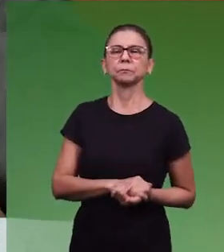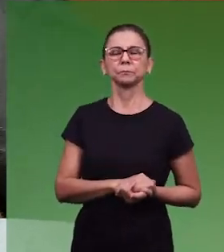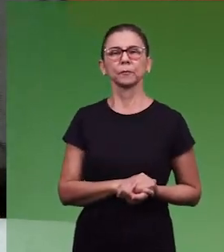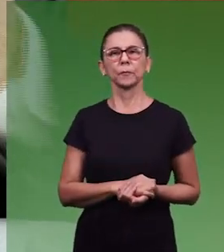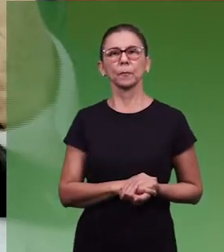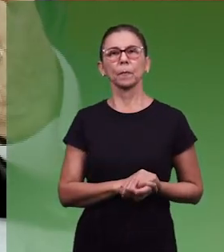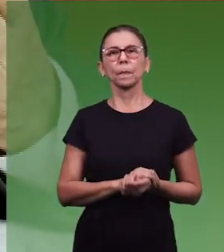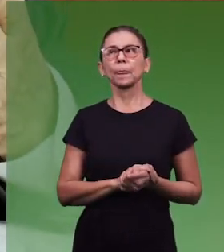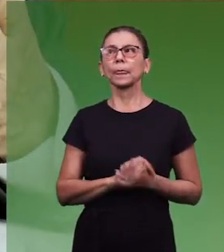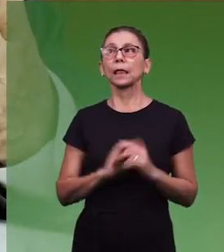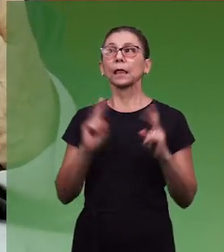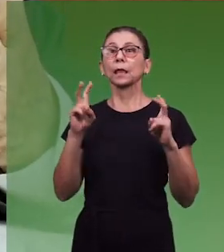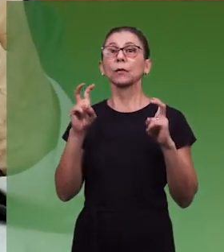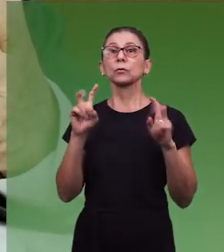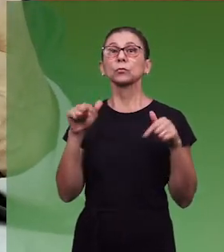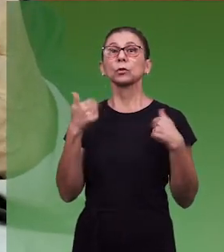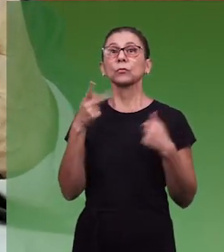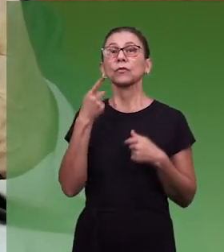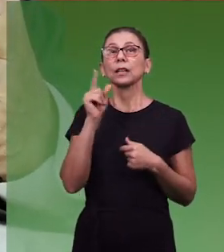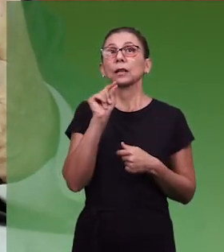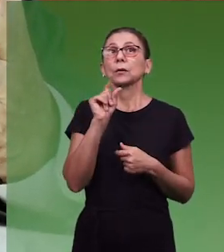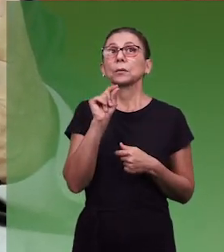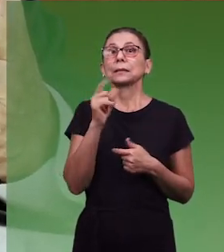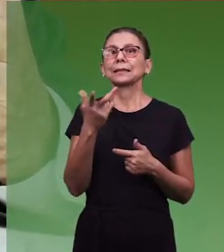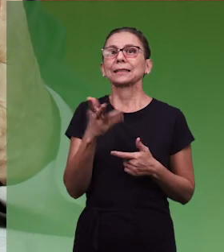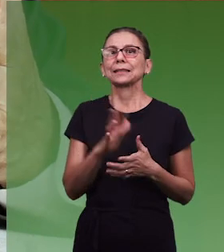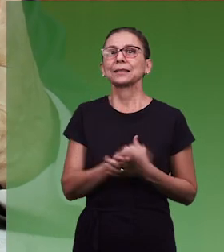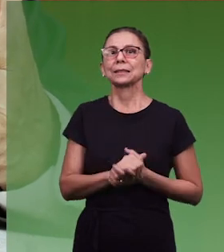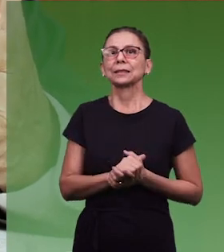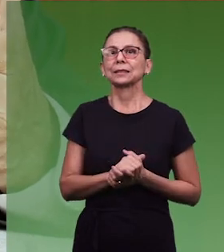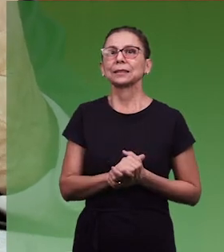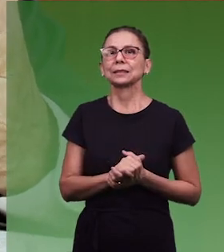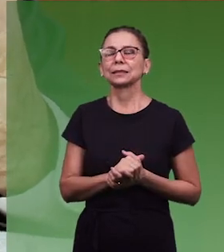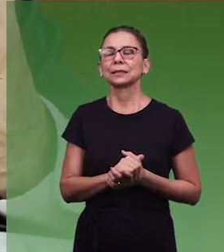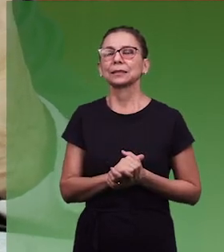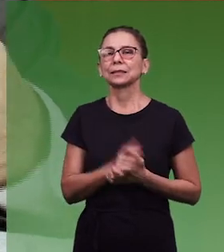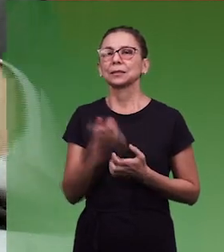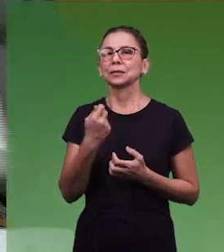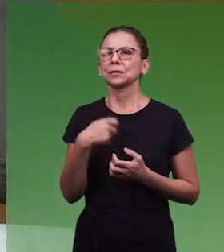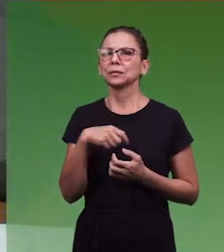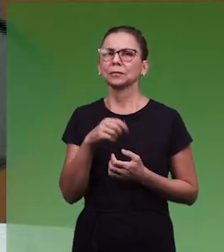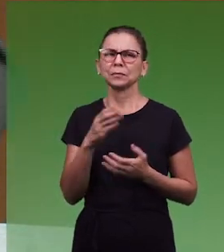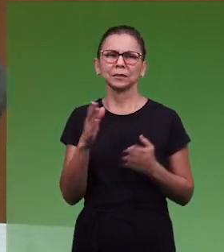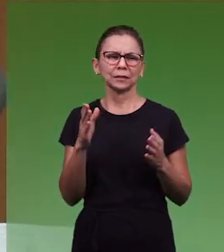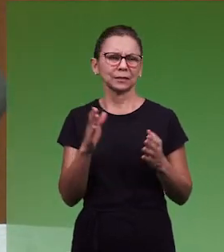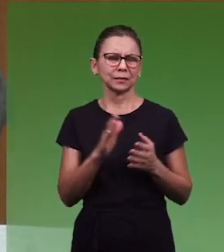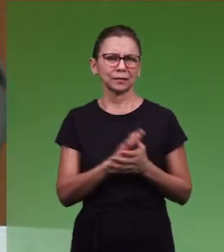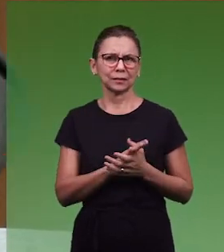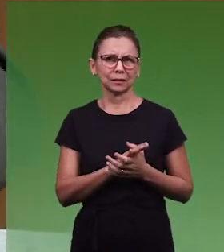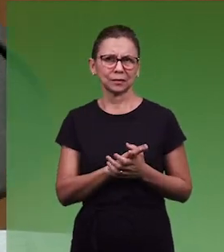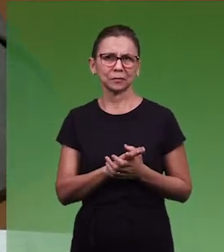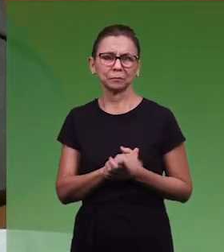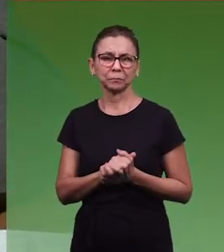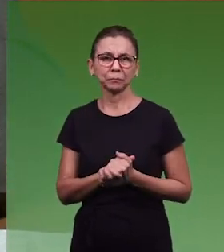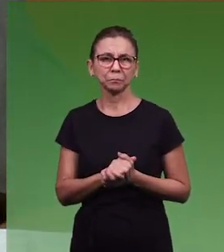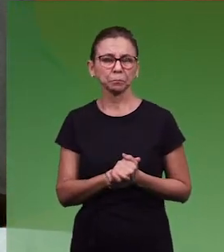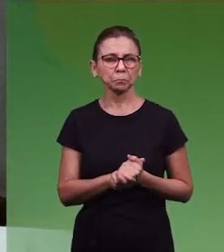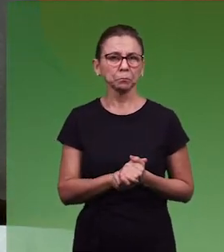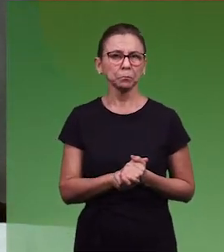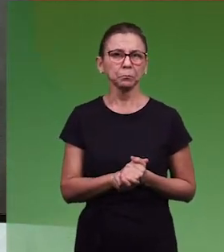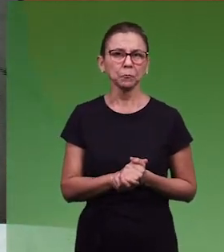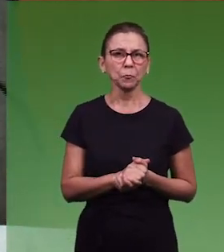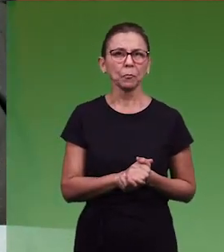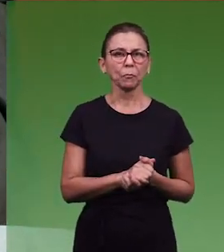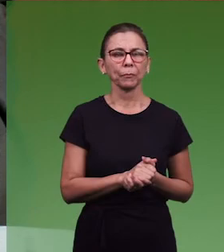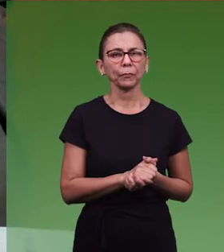Qual o assunto que eu vou falar? Não vai precisar dessa pergunta. Sabe por quê? Quando pedir o primeiro louvor,